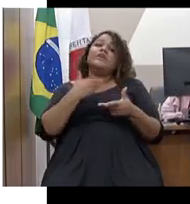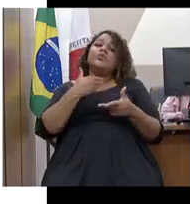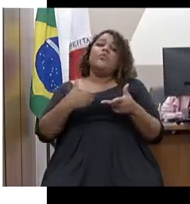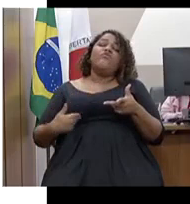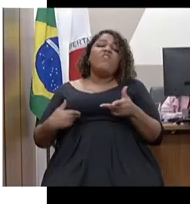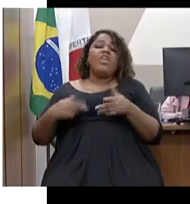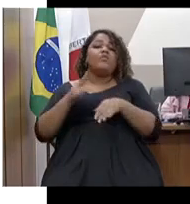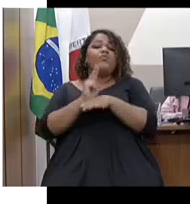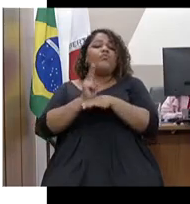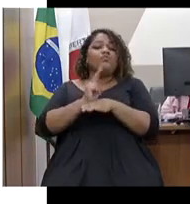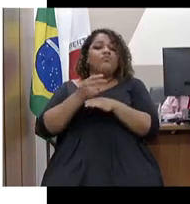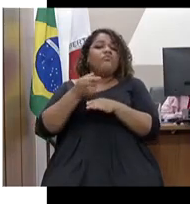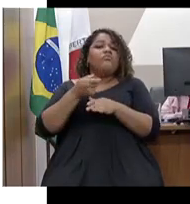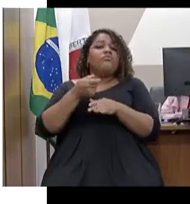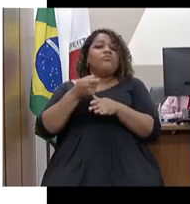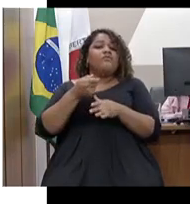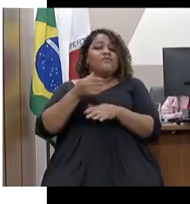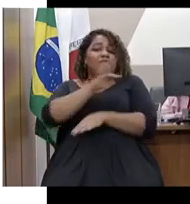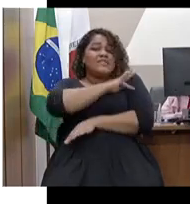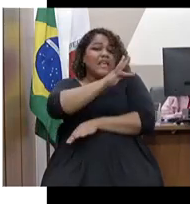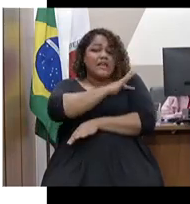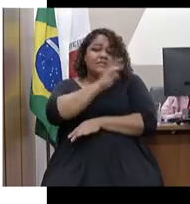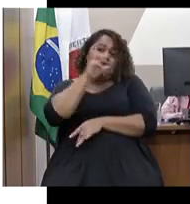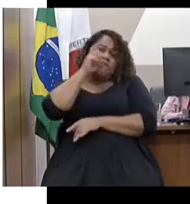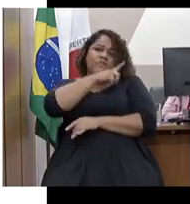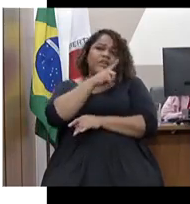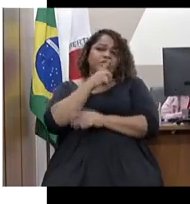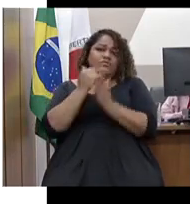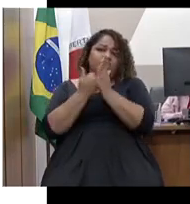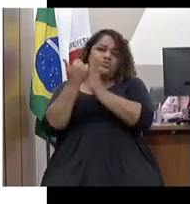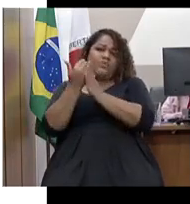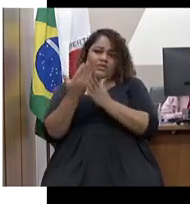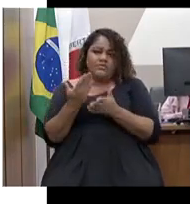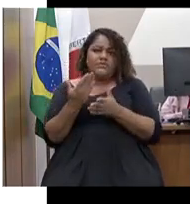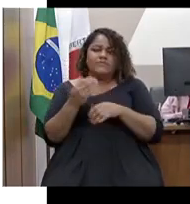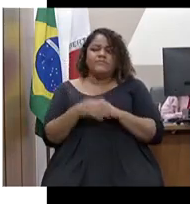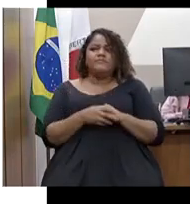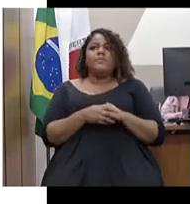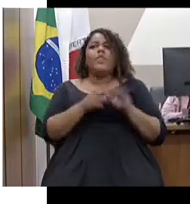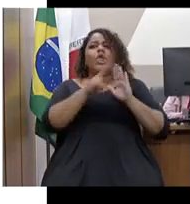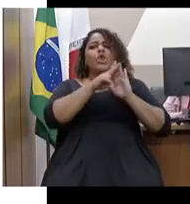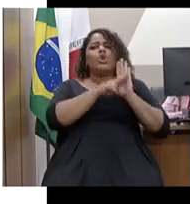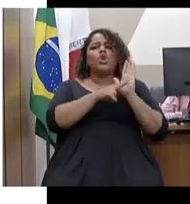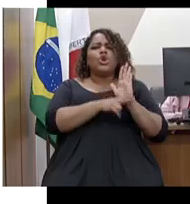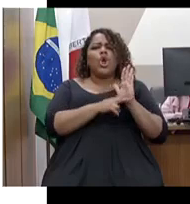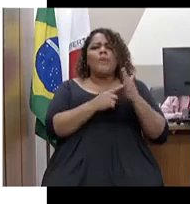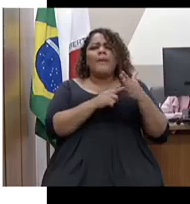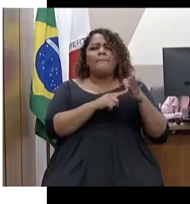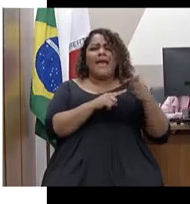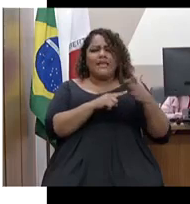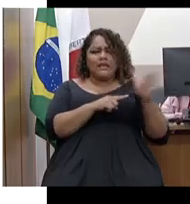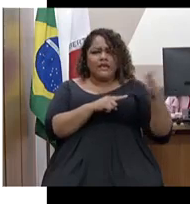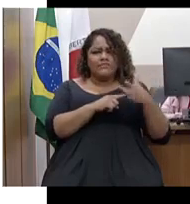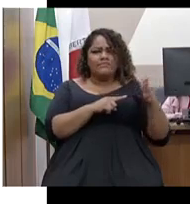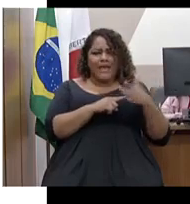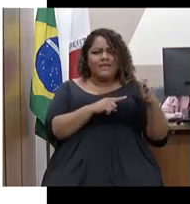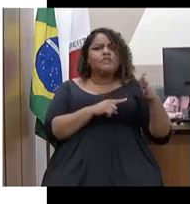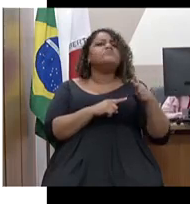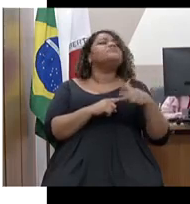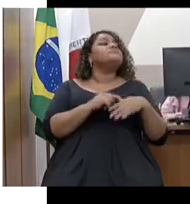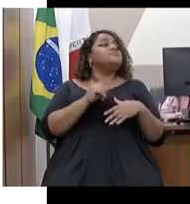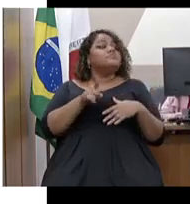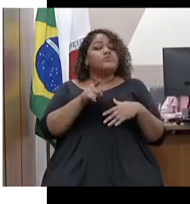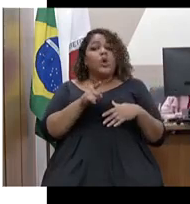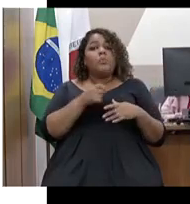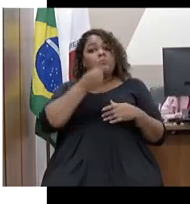né Nós temos uma Norma sobre máquinas a nossa Norma de máquinas é muito avançada é muito boa nenhuma máquina deveria